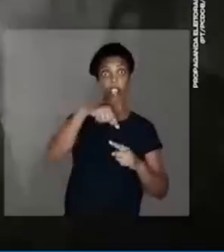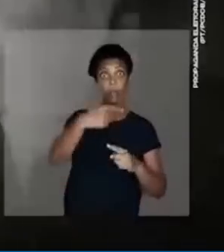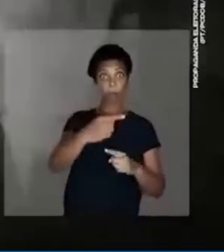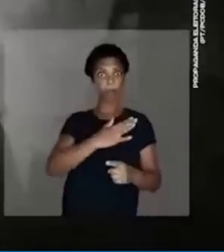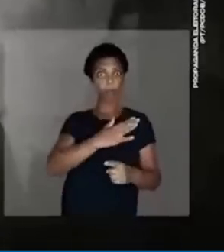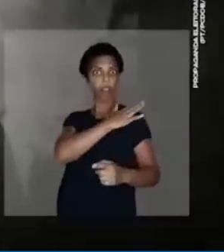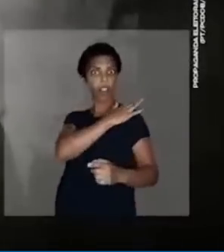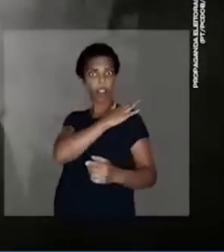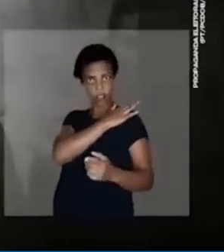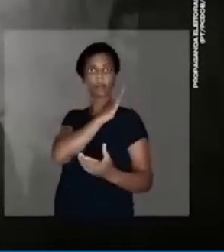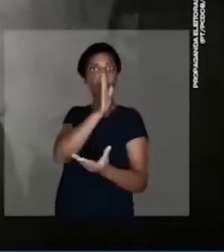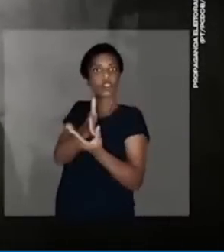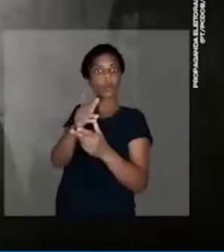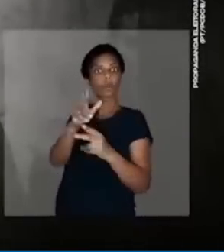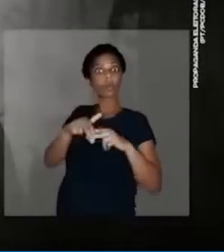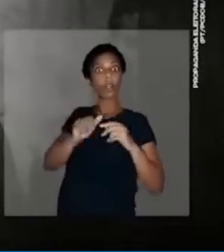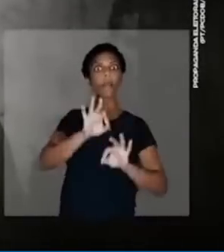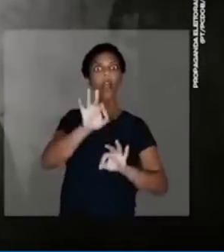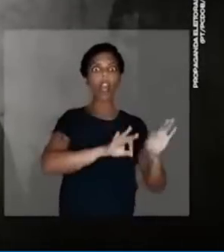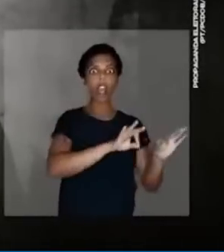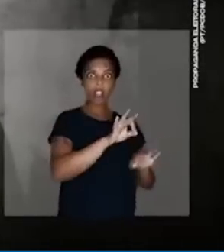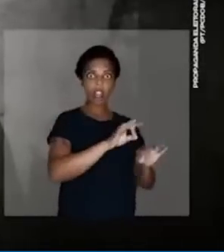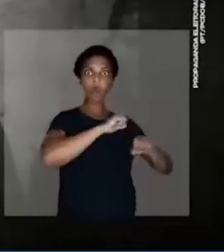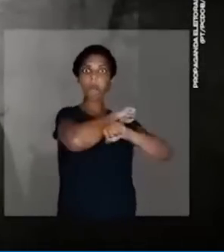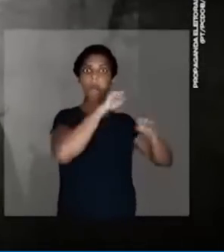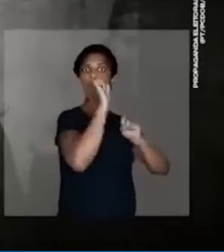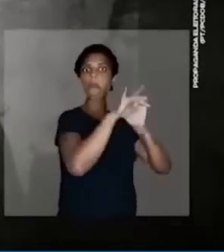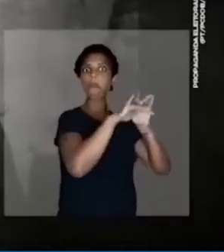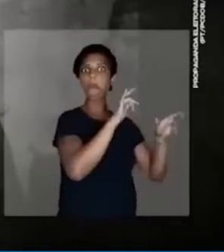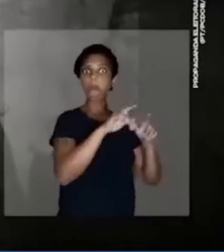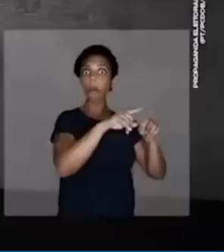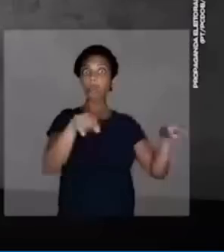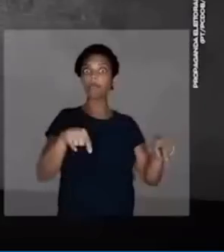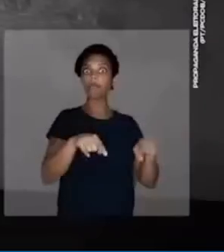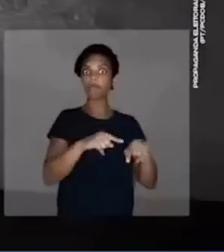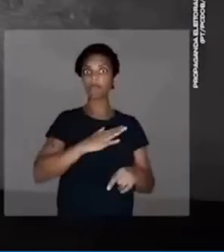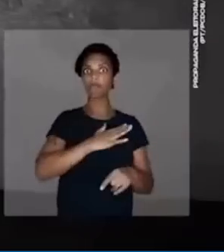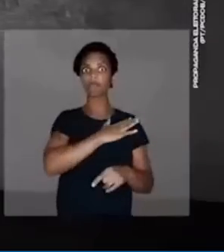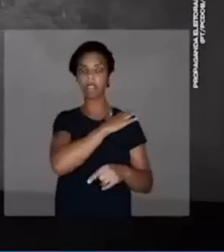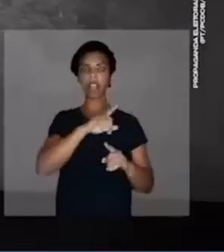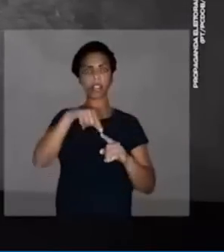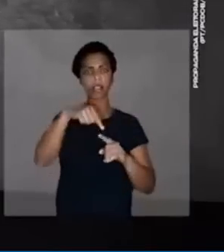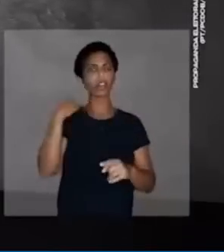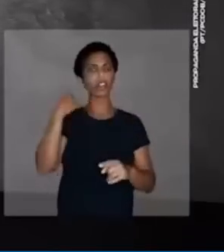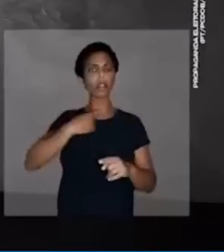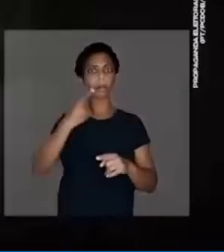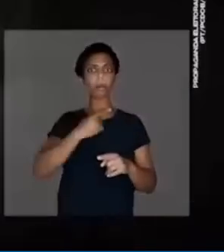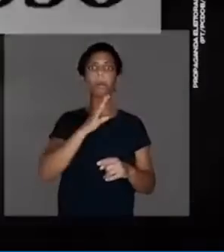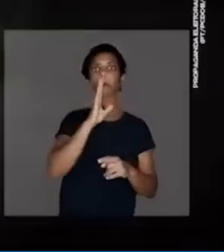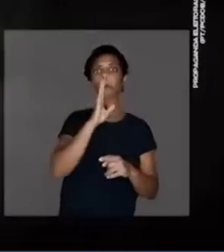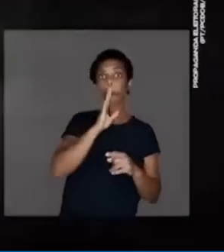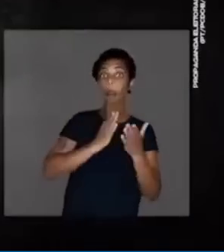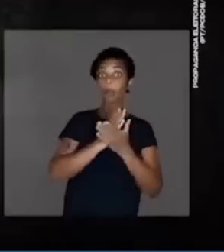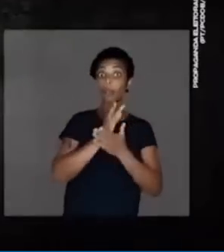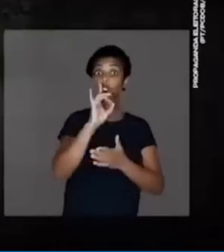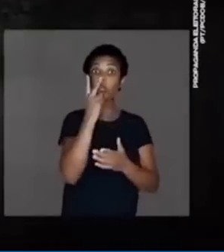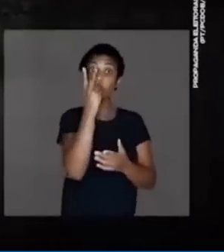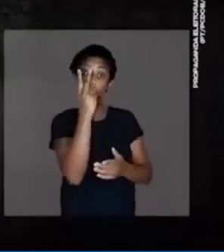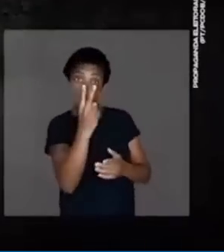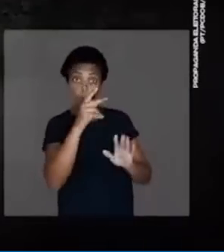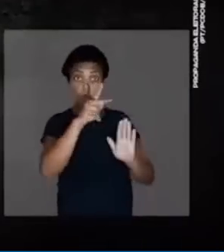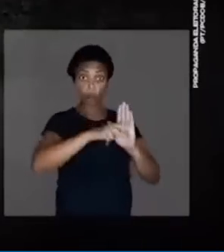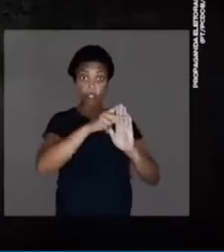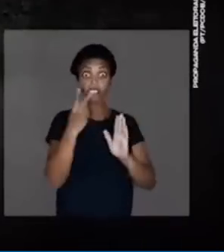mais tarde processado pelo exército por planejar jogar bombas em quartéis. Depois virou um deputado omisso, que só aprovou